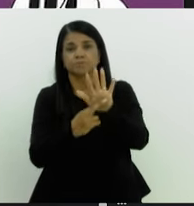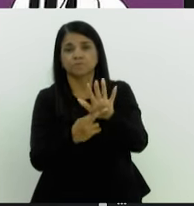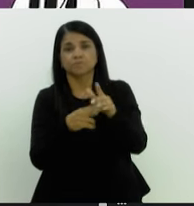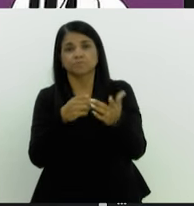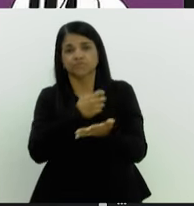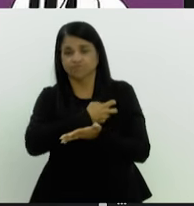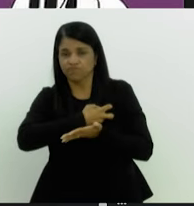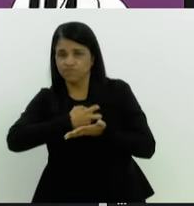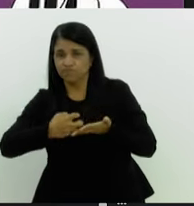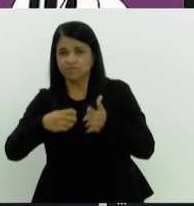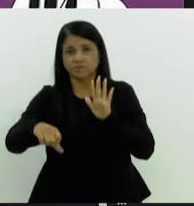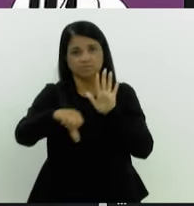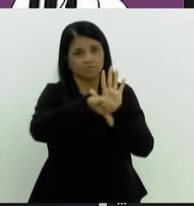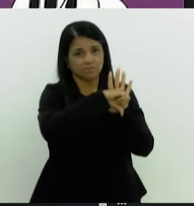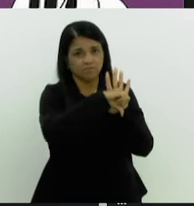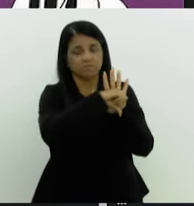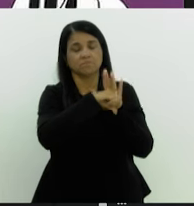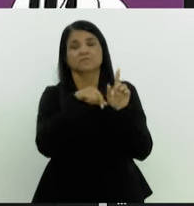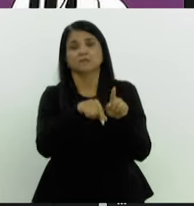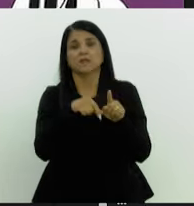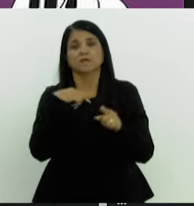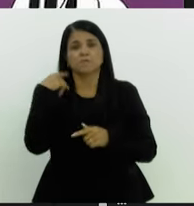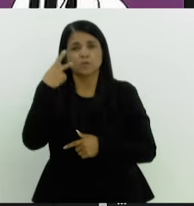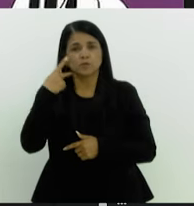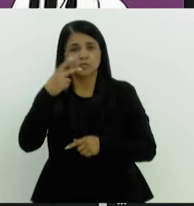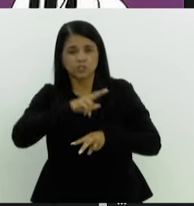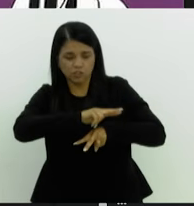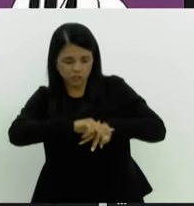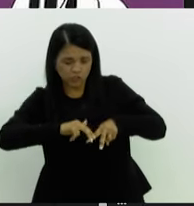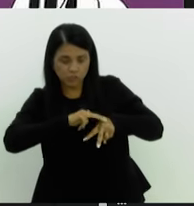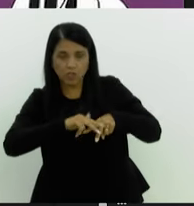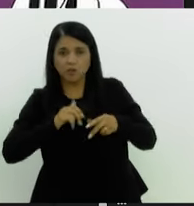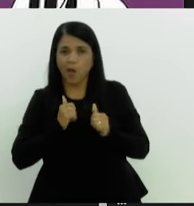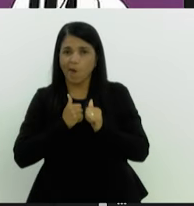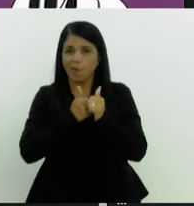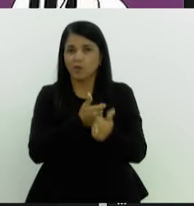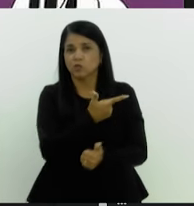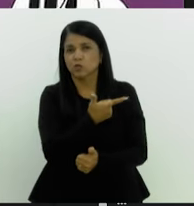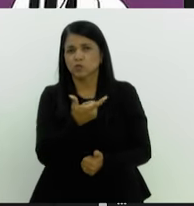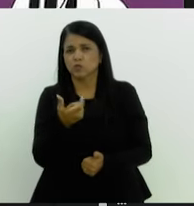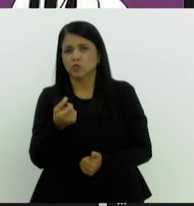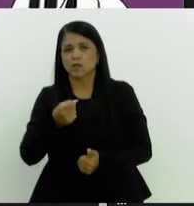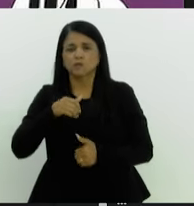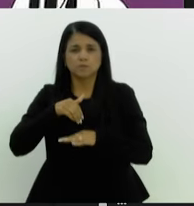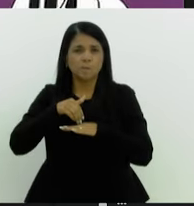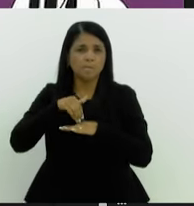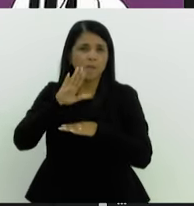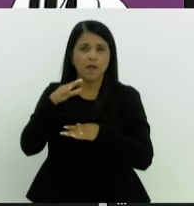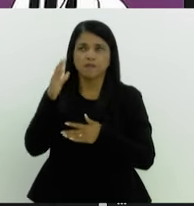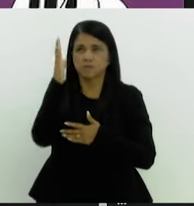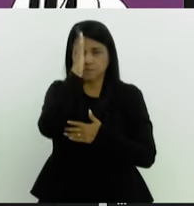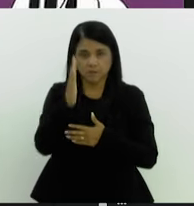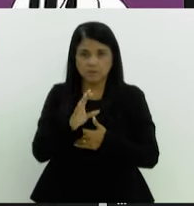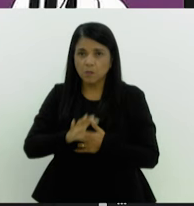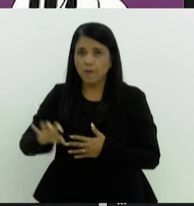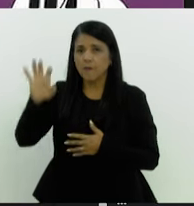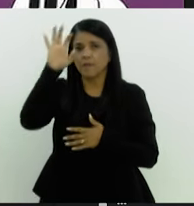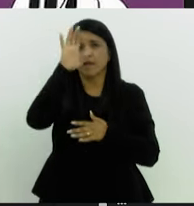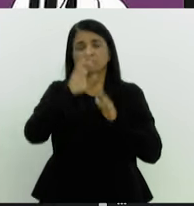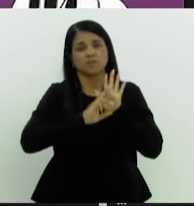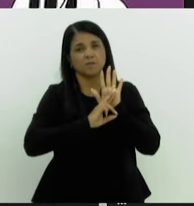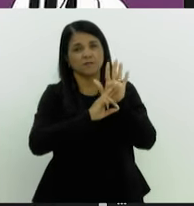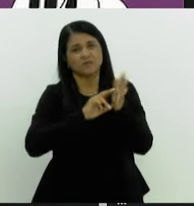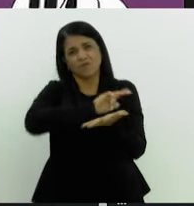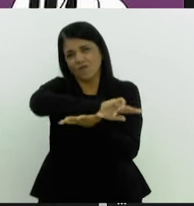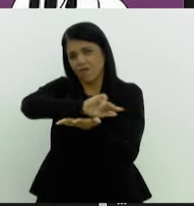práticas de violência política de gênero já acompanhamos mais de 200 casos pelo Brasil eh são várias as representações já são